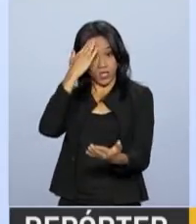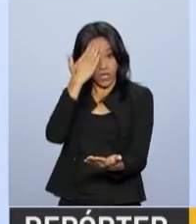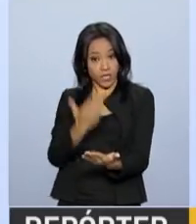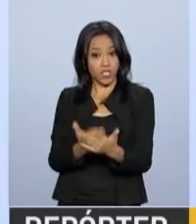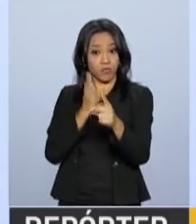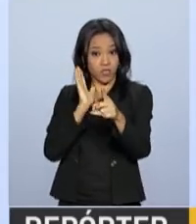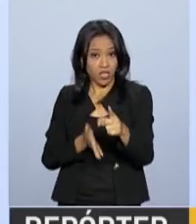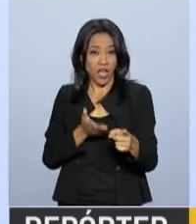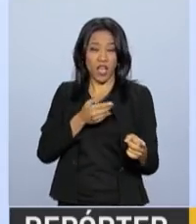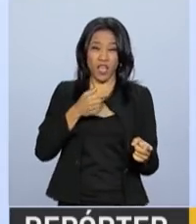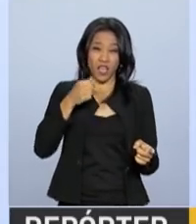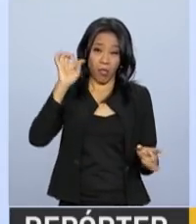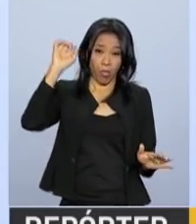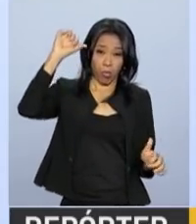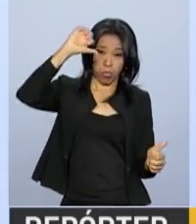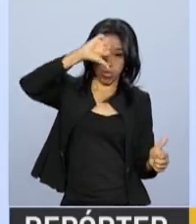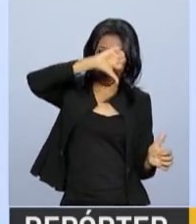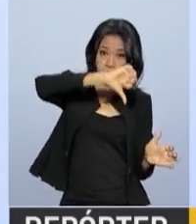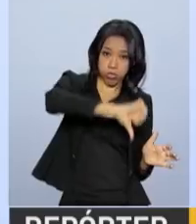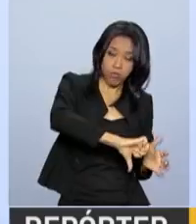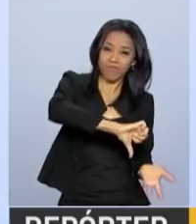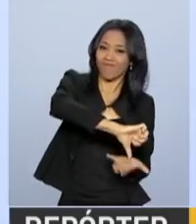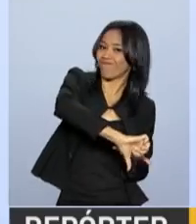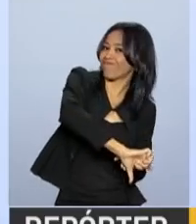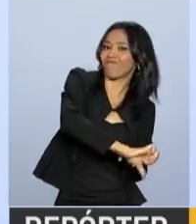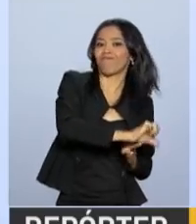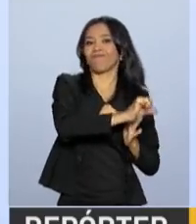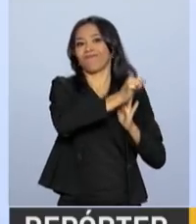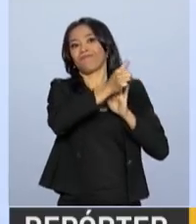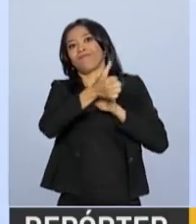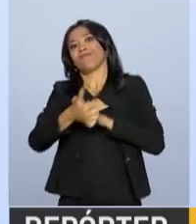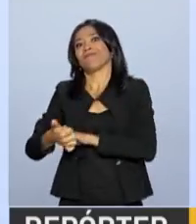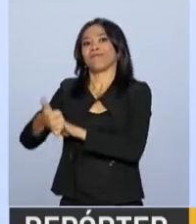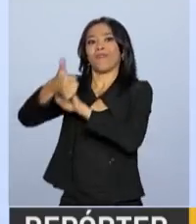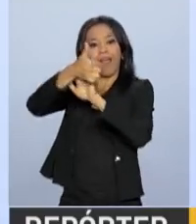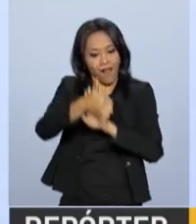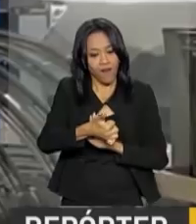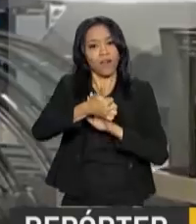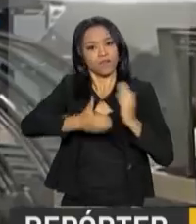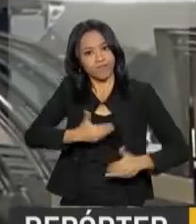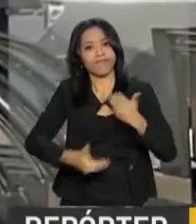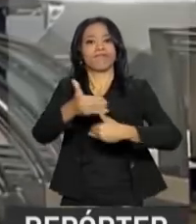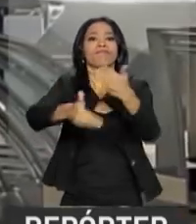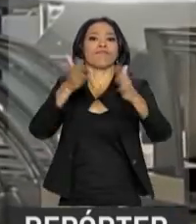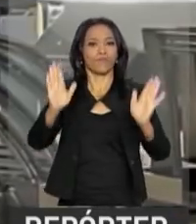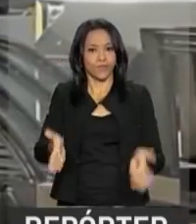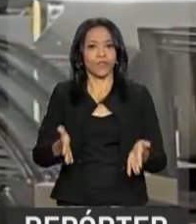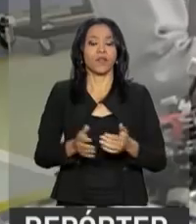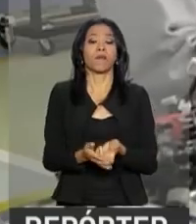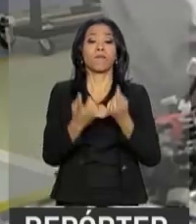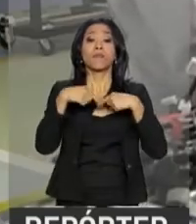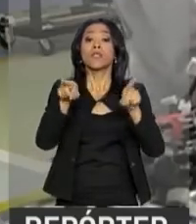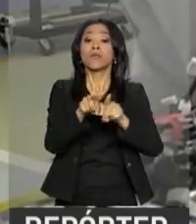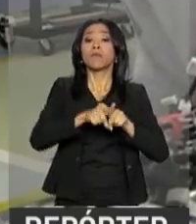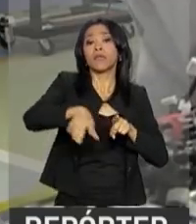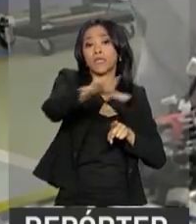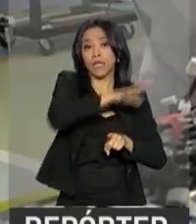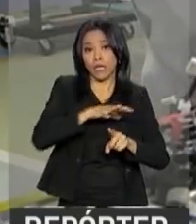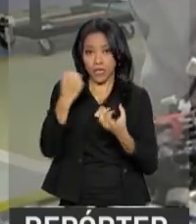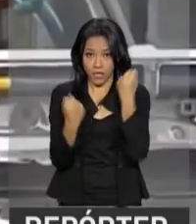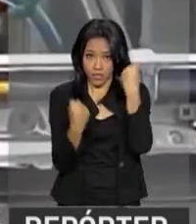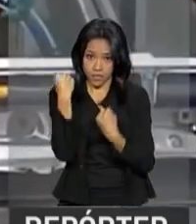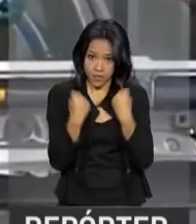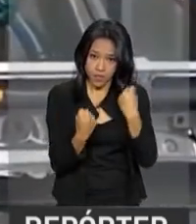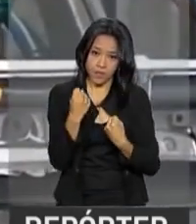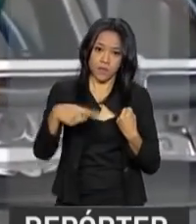fundo do poço eu acredito que agora a gente tem grande chance de desenvolver e crescer novamente a produção de veículos também mostrou na ponta